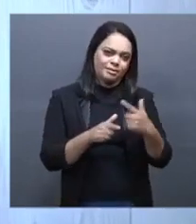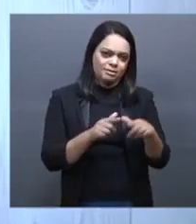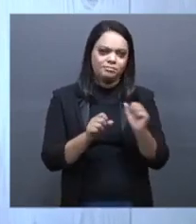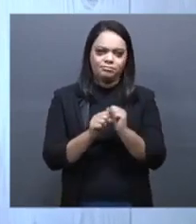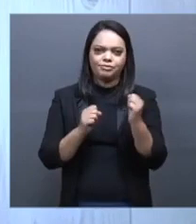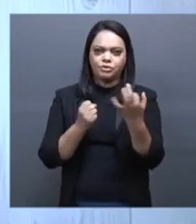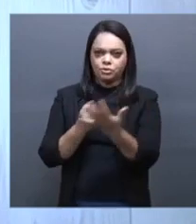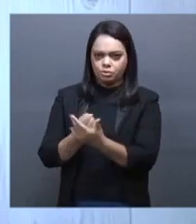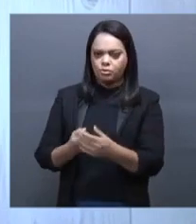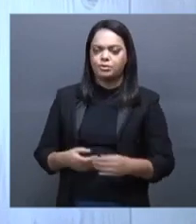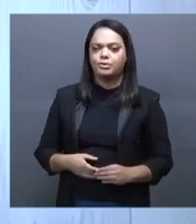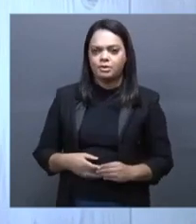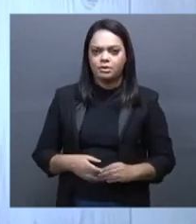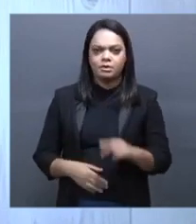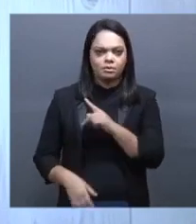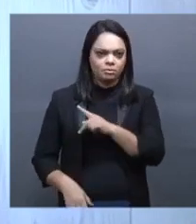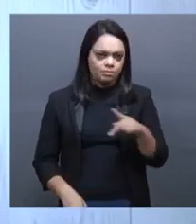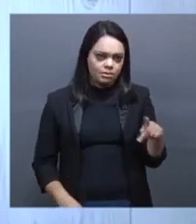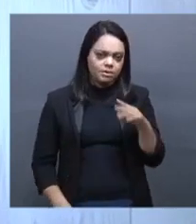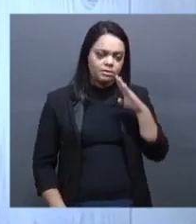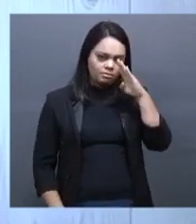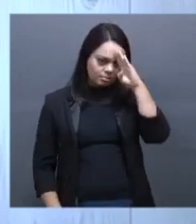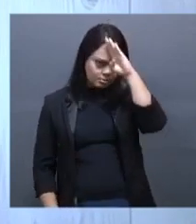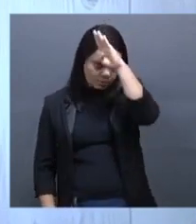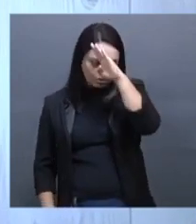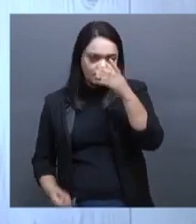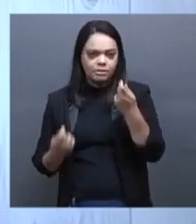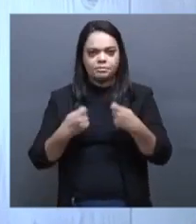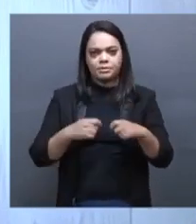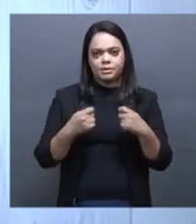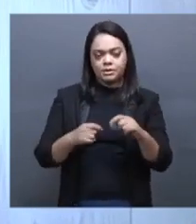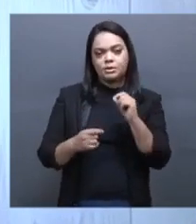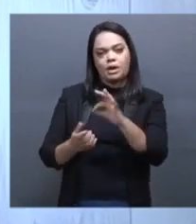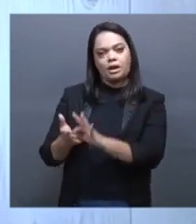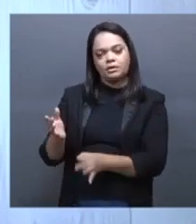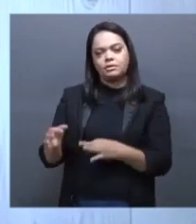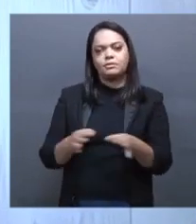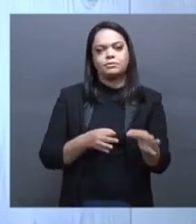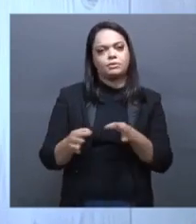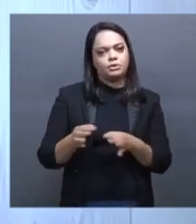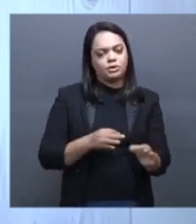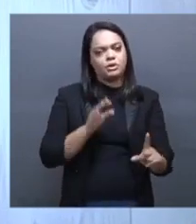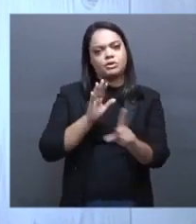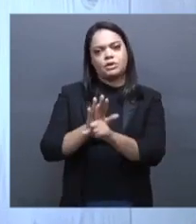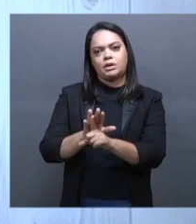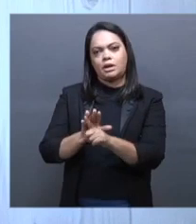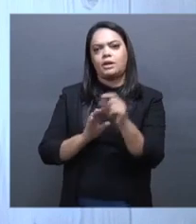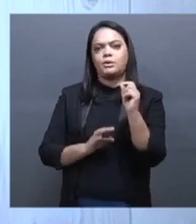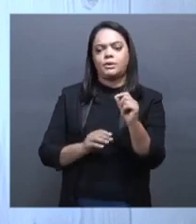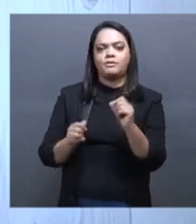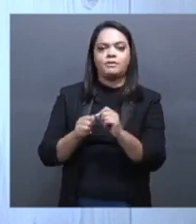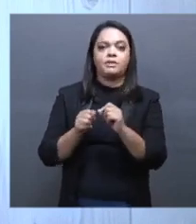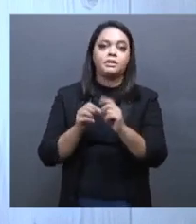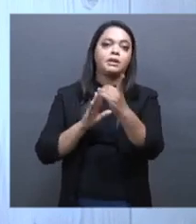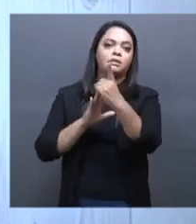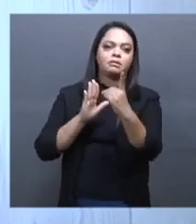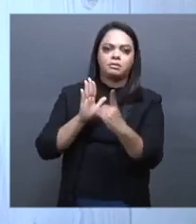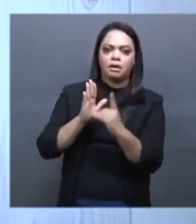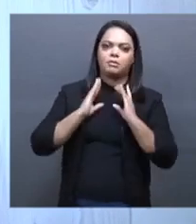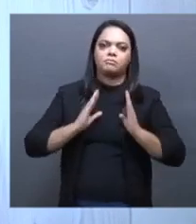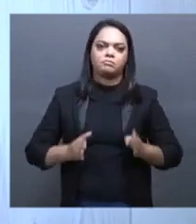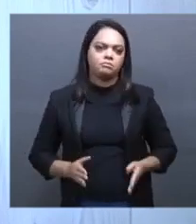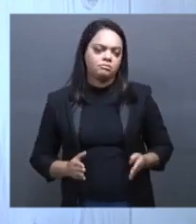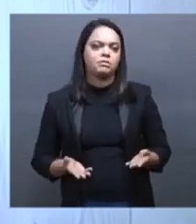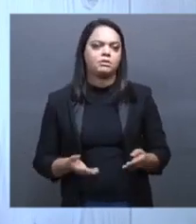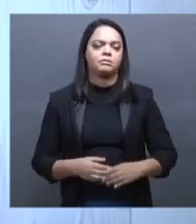pelo coronavírus. O presidente Jair Bolsonaro ainda precisa sancionar o projeto de lei e editar um decreto regulamentando